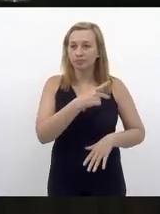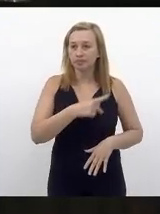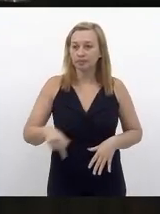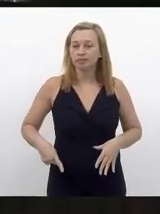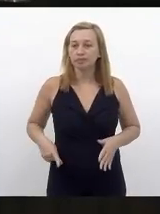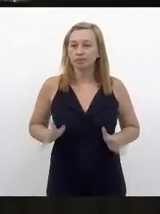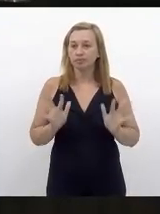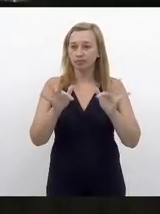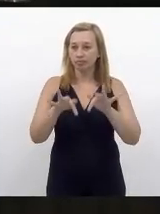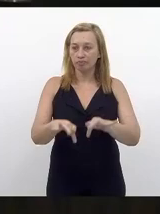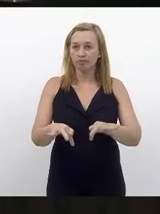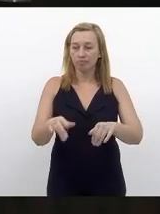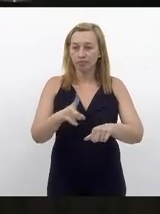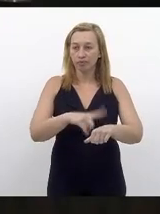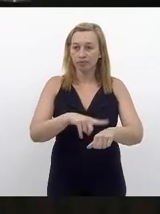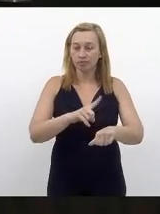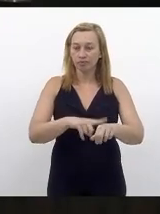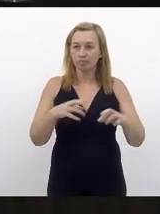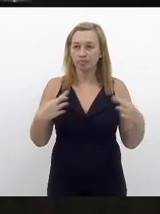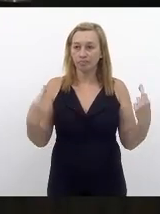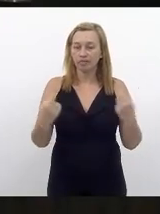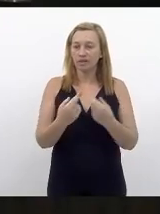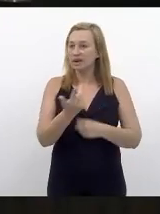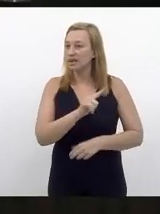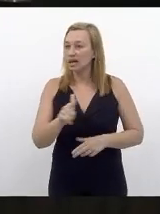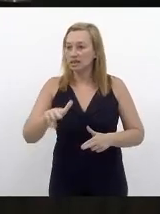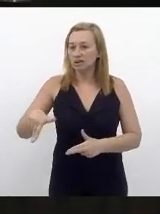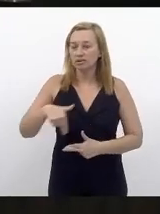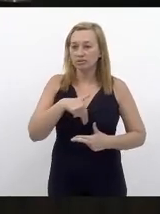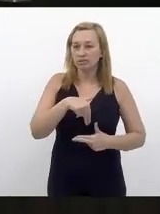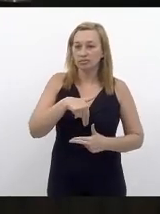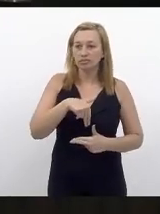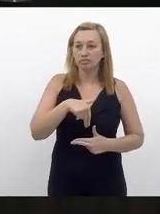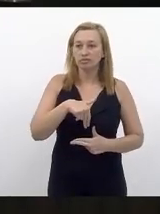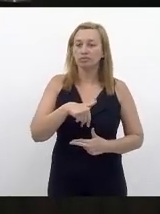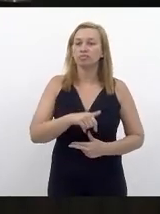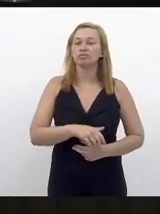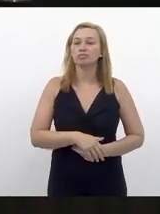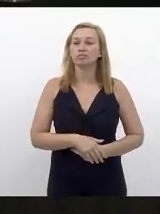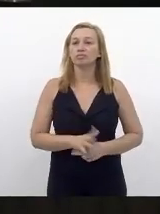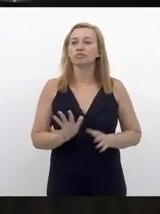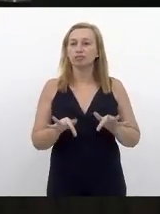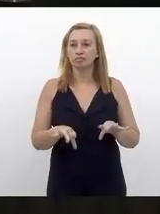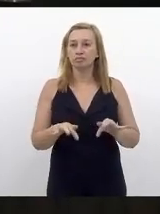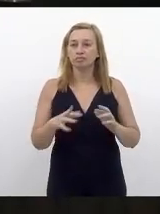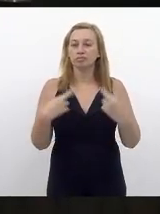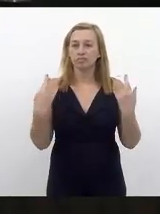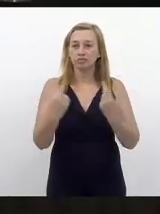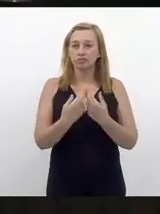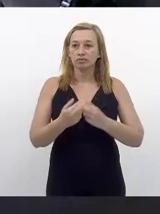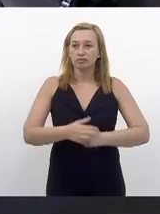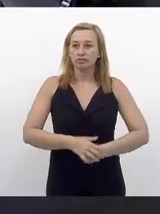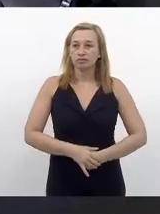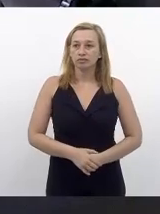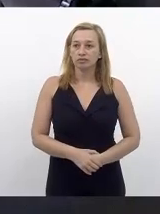declara, neste momento, encerrada, não havendo mais oradores inscritos, encerro a presente sessão.